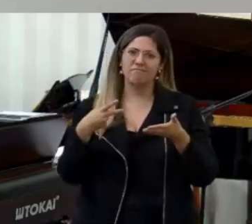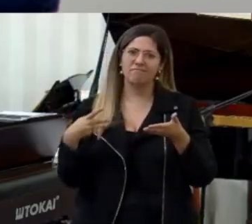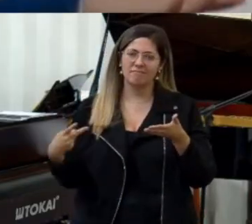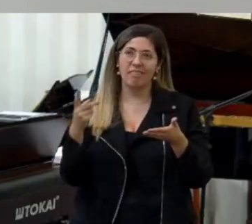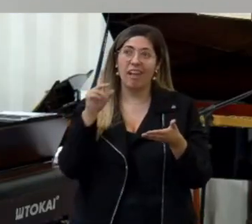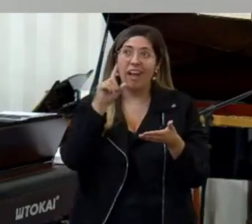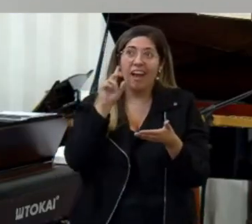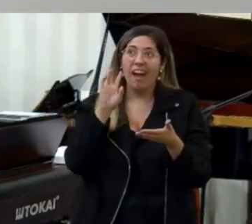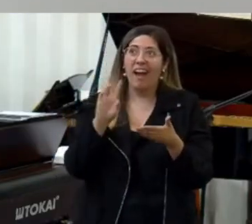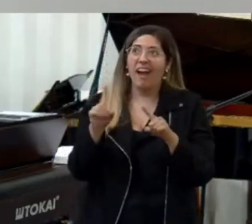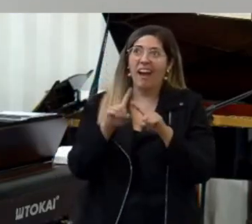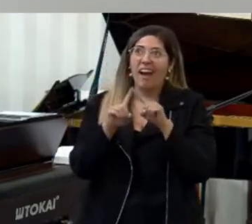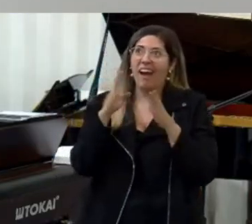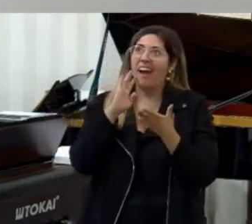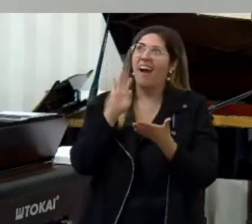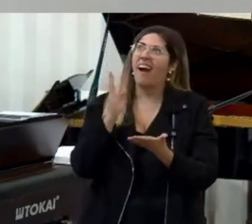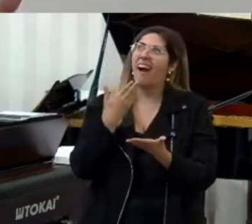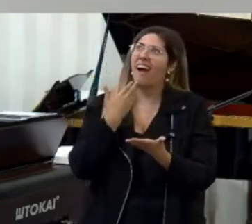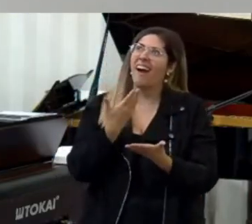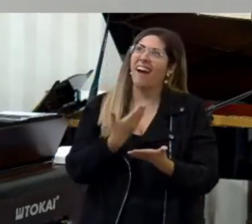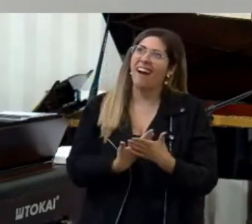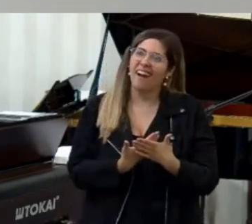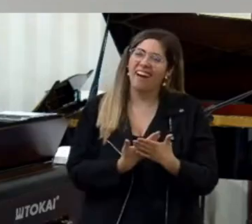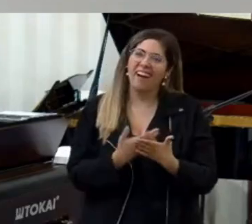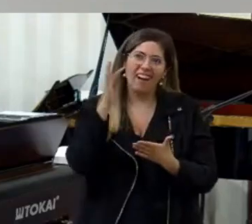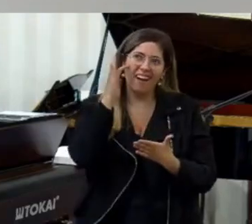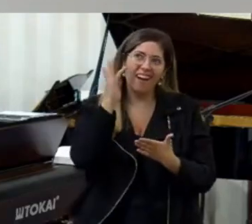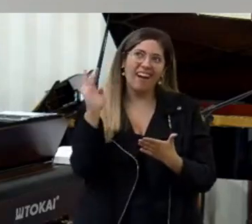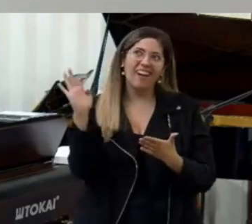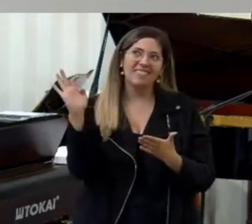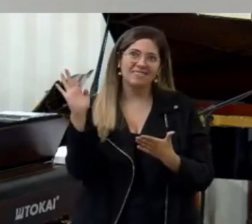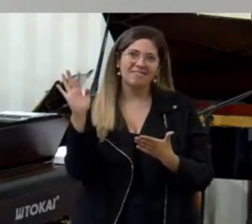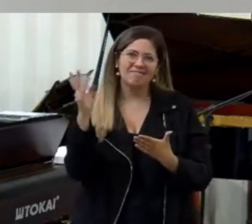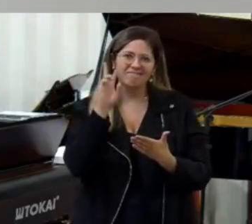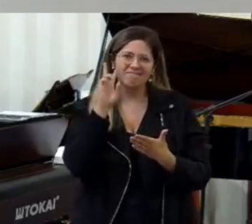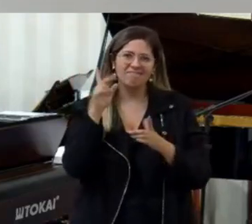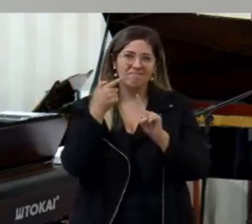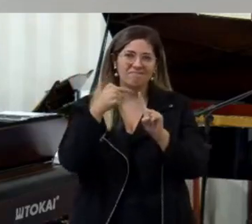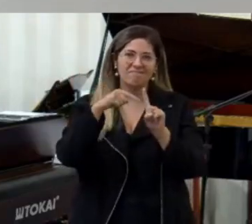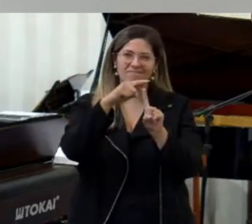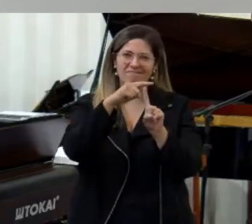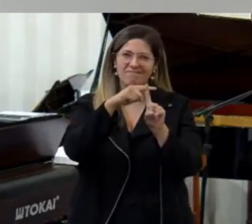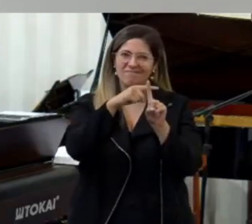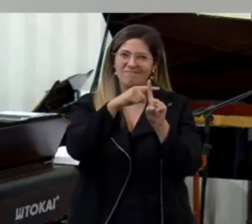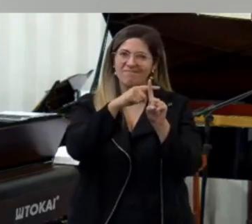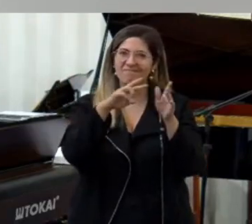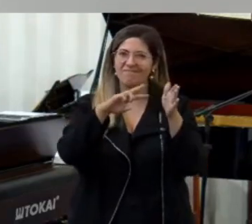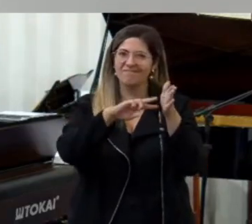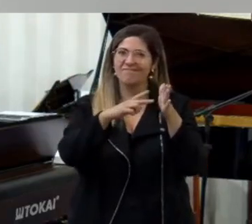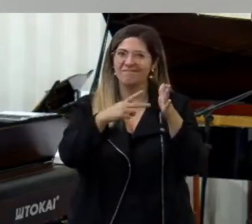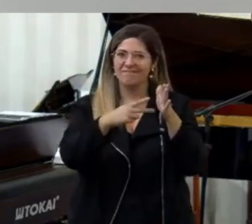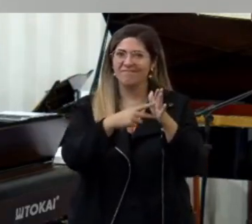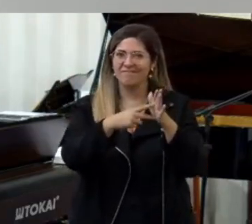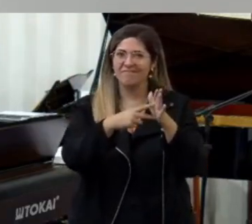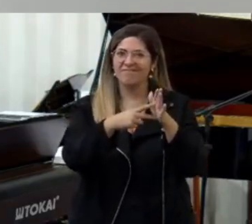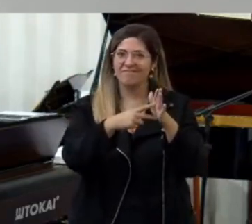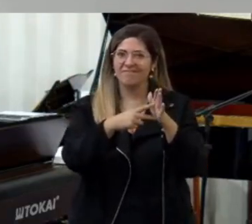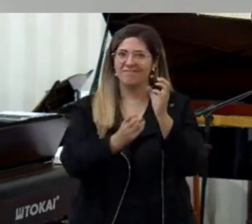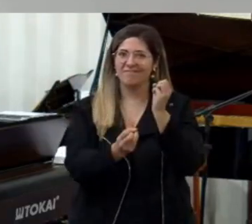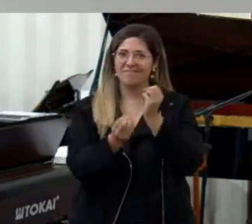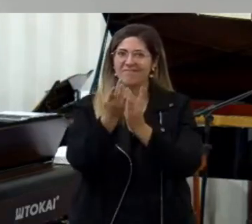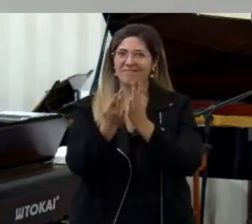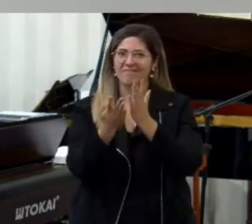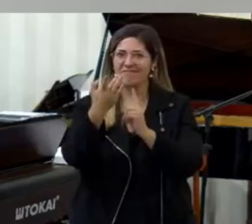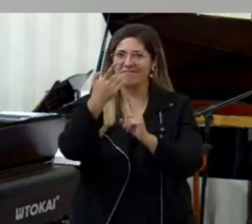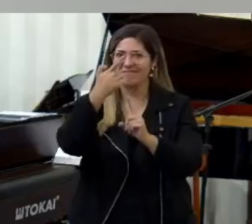minha contemplação, me deixem pensar que ali Deus mostrava, talvez, que haveria uma cruz,